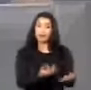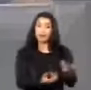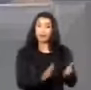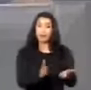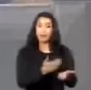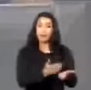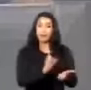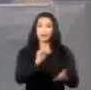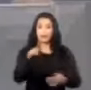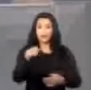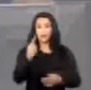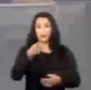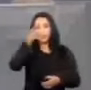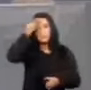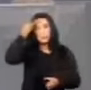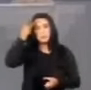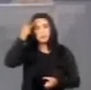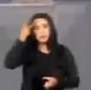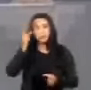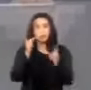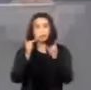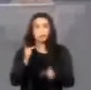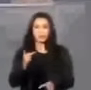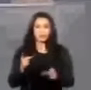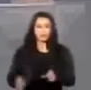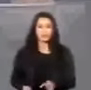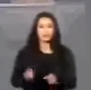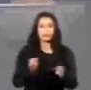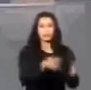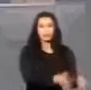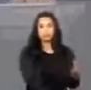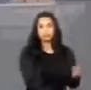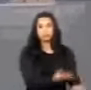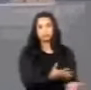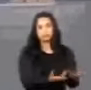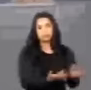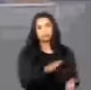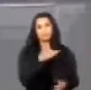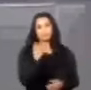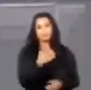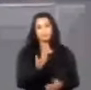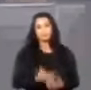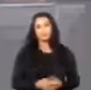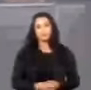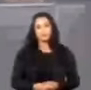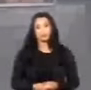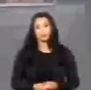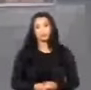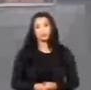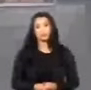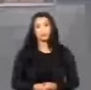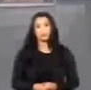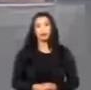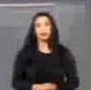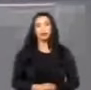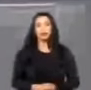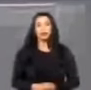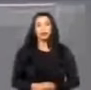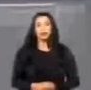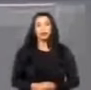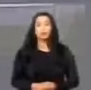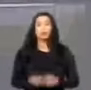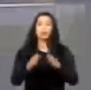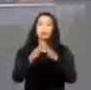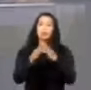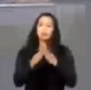mas não vou fazer como são lourenço e dizer esse lado está bom para mim vir a nós viemos aqui pedir